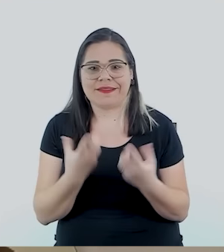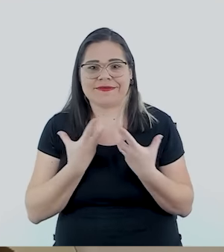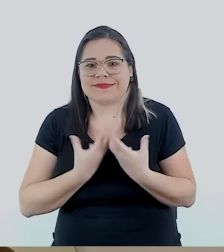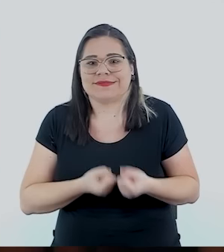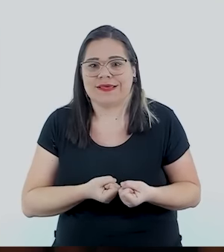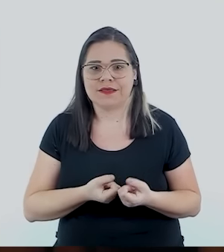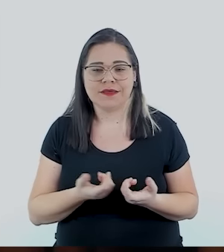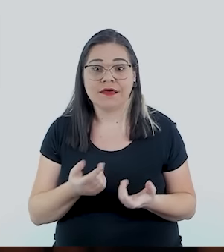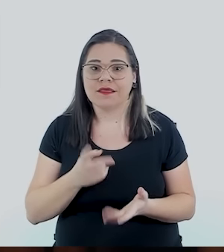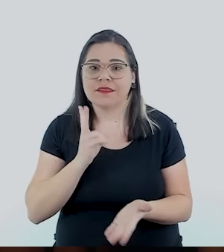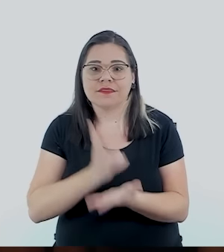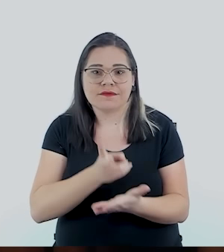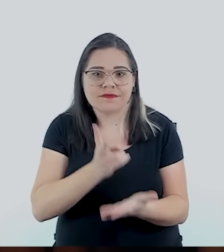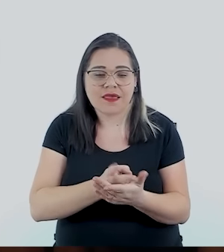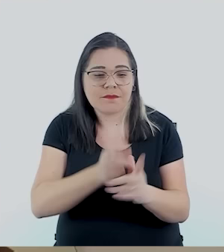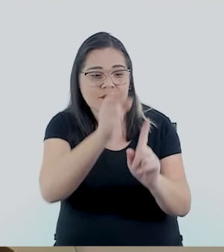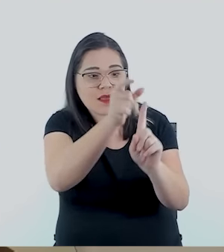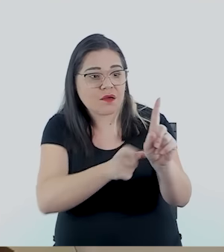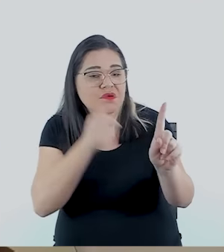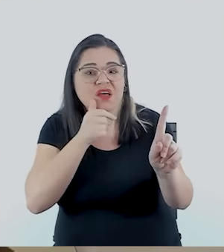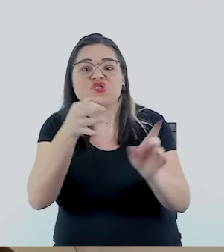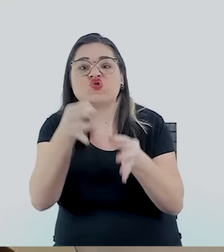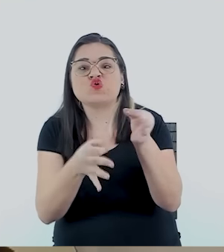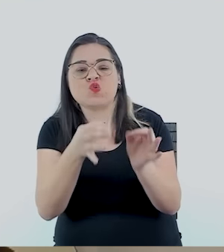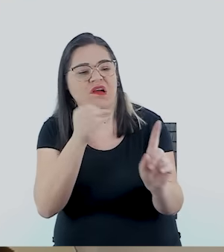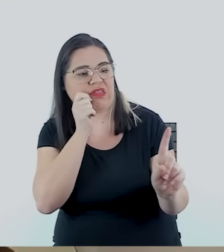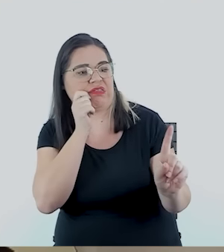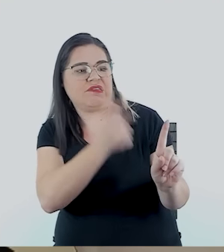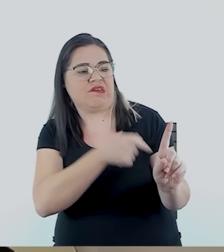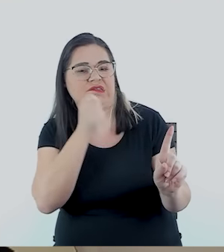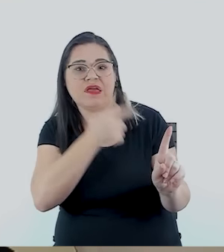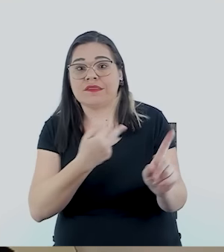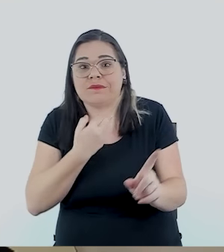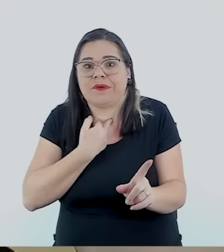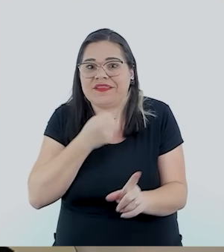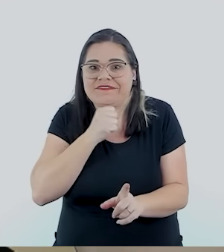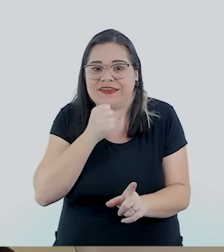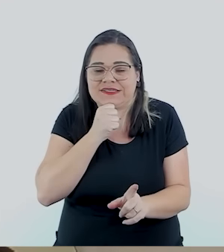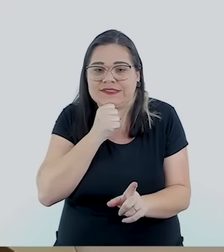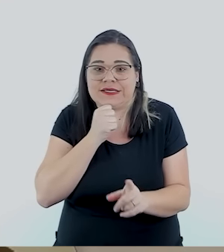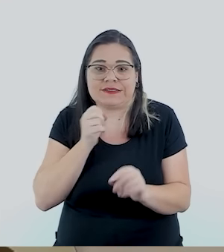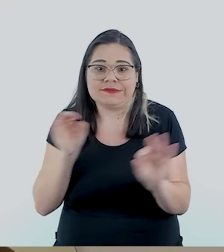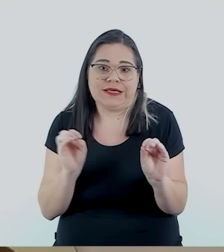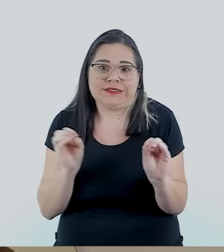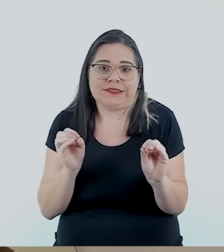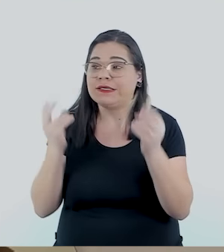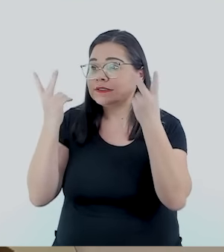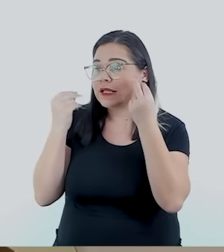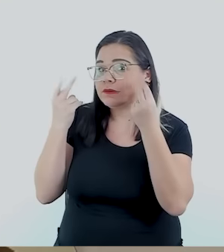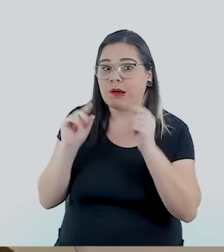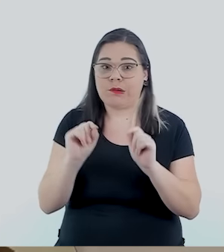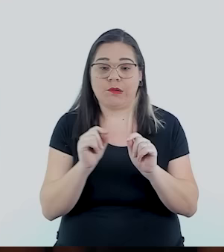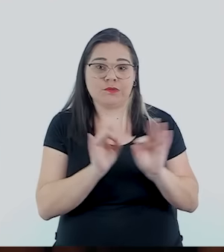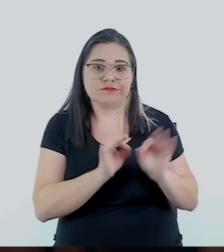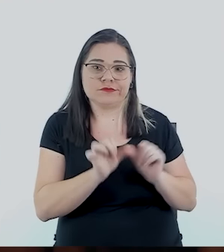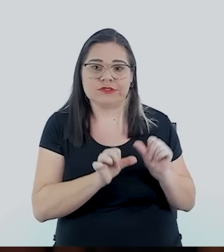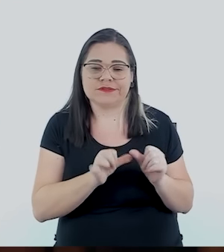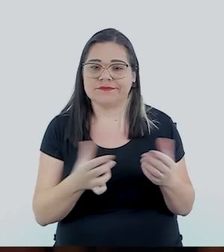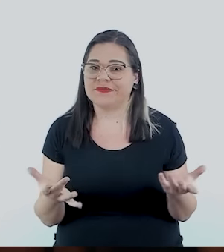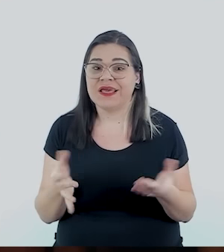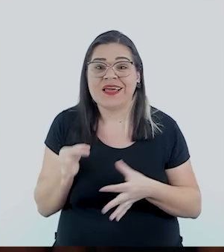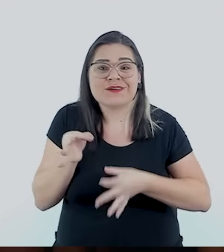então não sabe envelhecer de nenhuma das formas ou deixando natural ou fazendo intervenções um julgamento